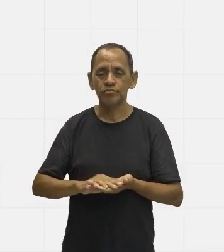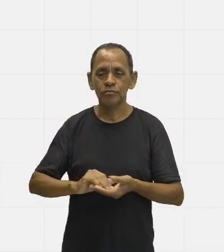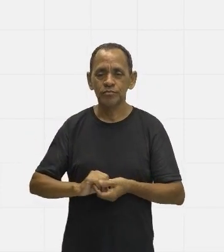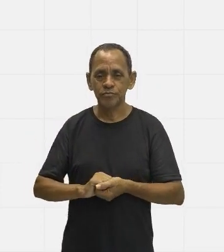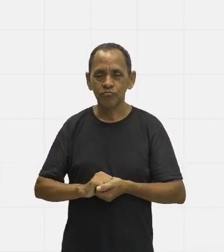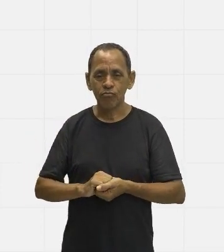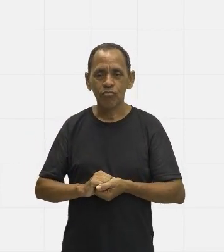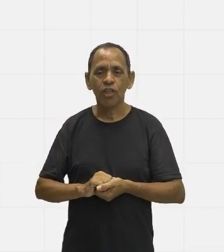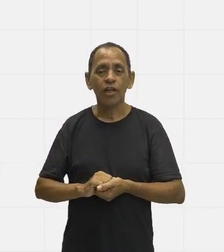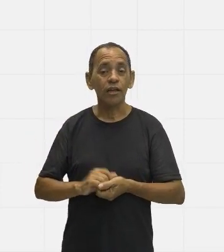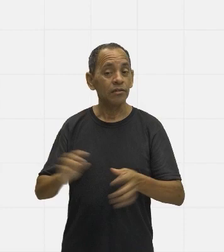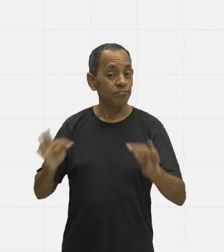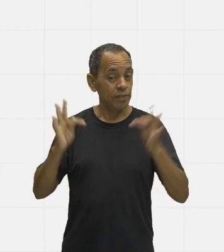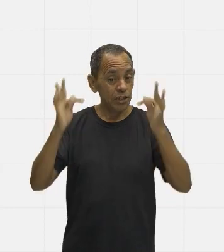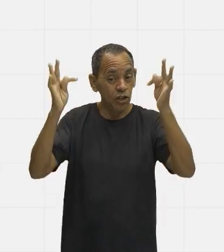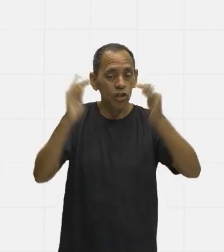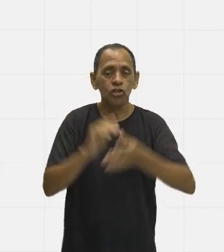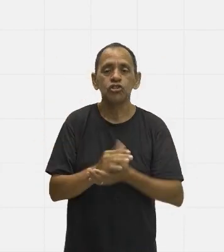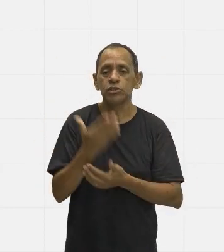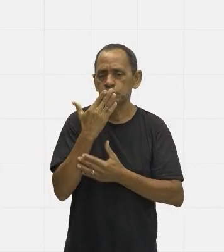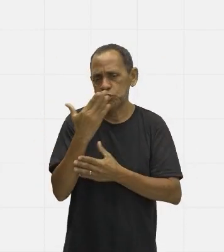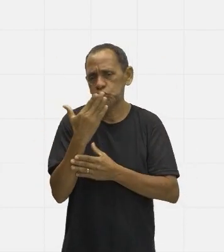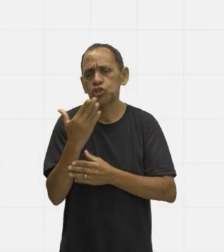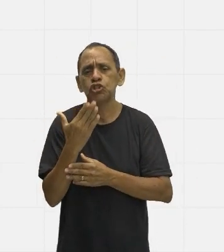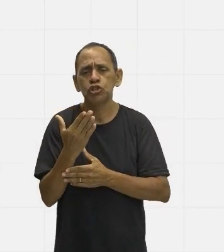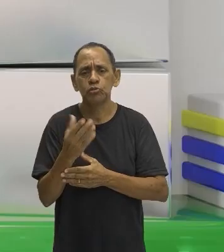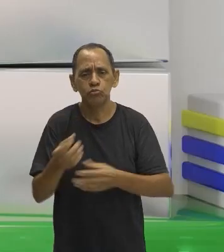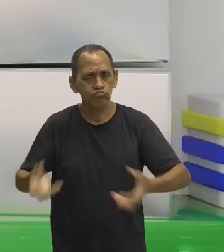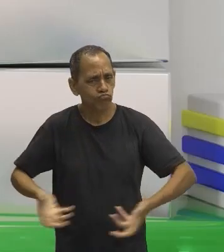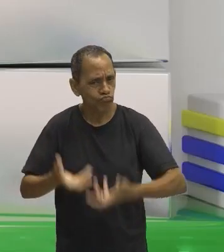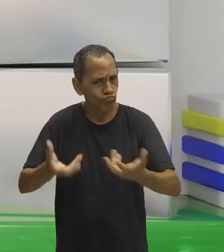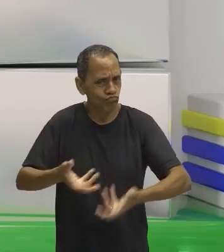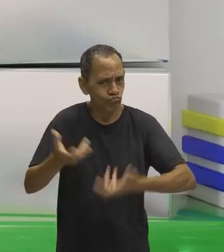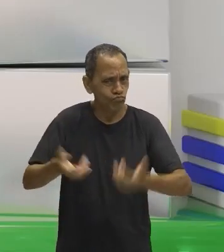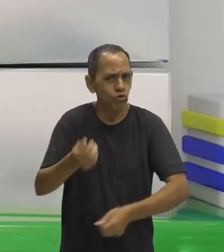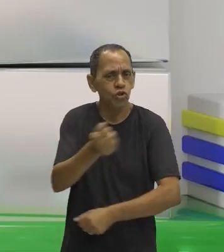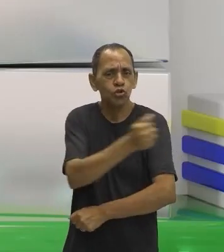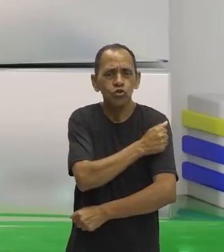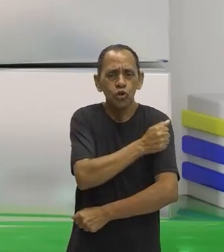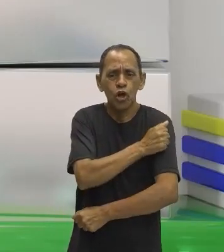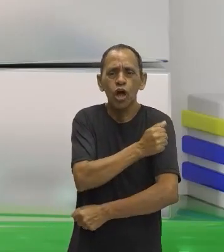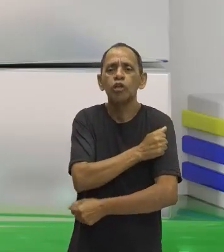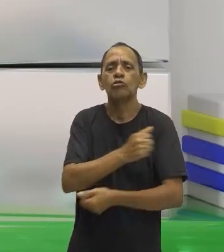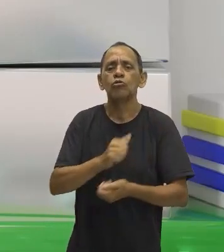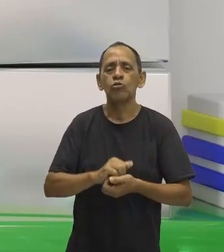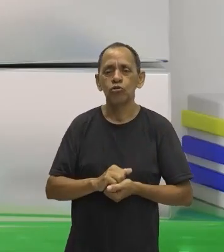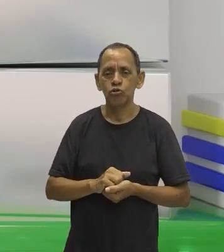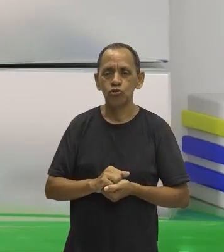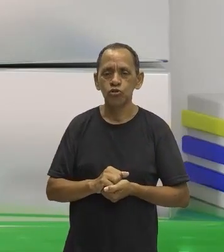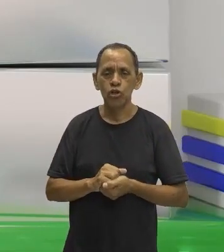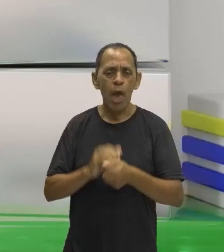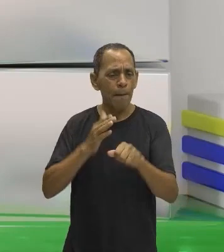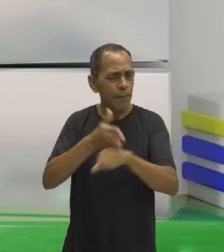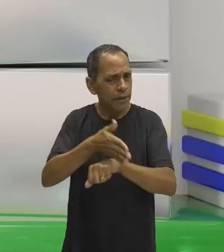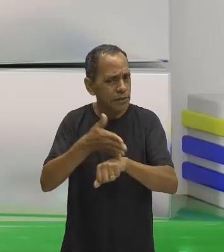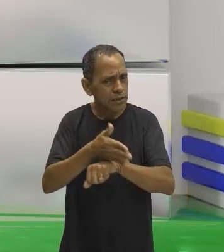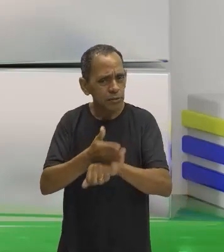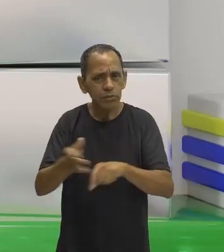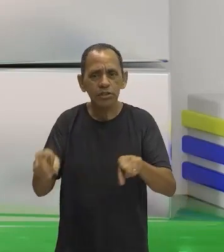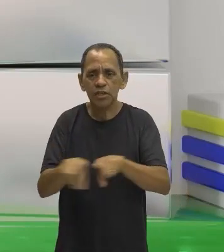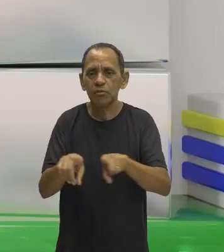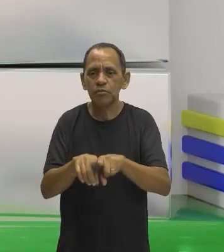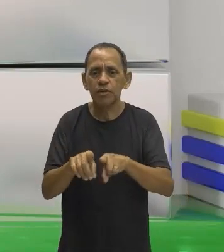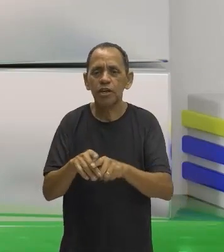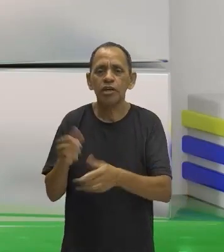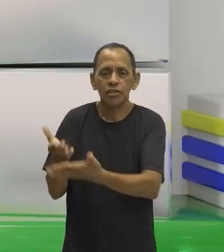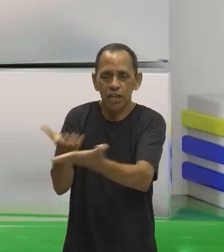pede que o professor incentive os alunos a participar, né? Não, por favor, né? Não diga assim, não, tal dia é só aula inaugural. Não, tem